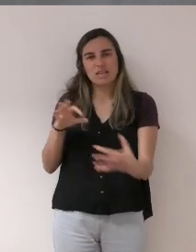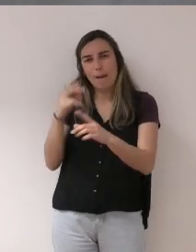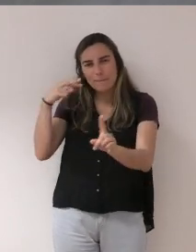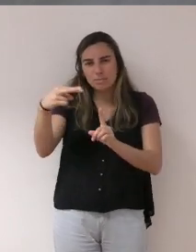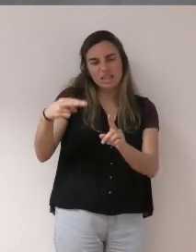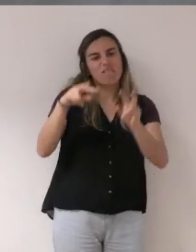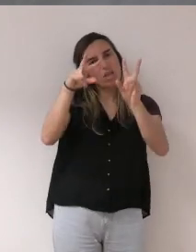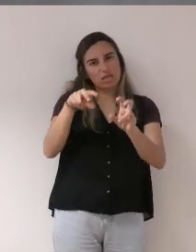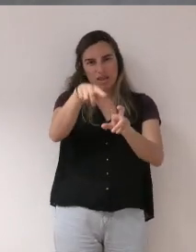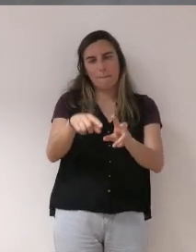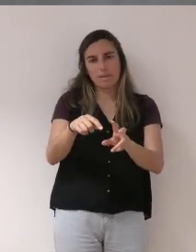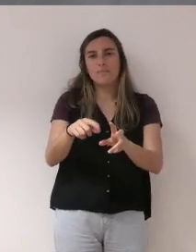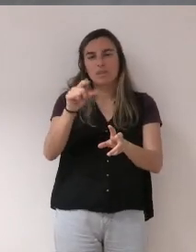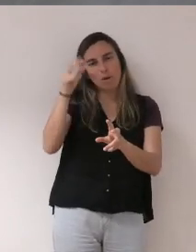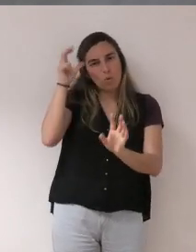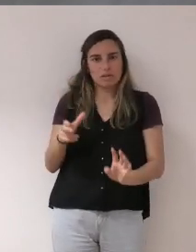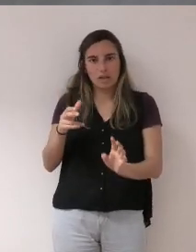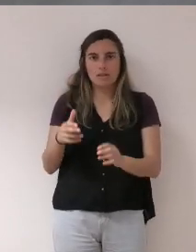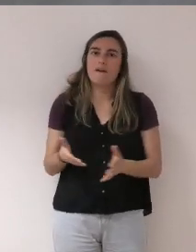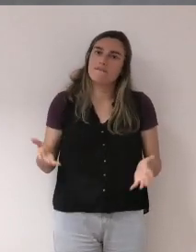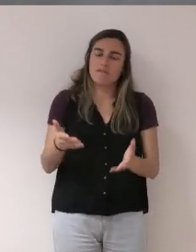do ponto de vista temático e conceptual.